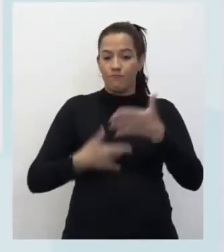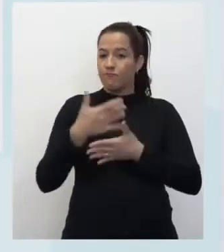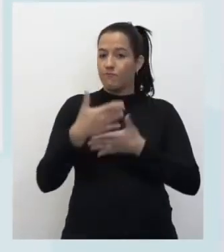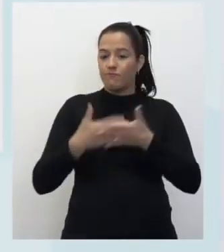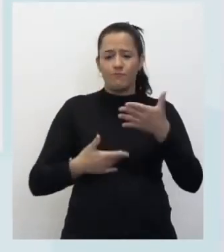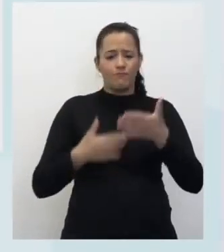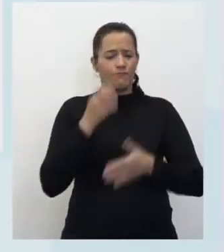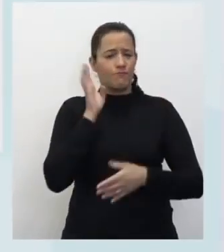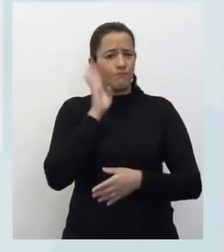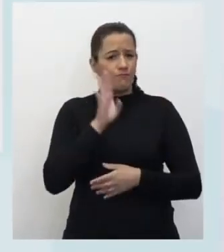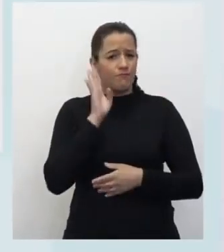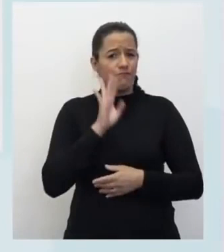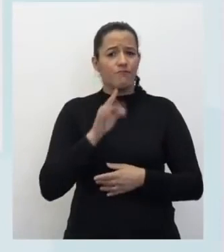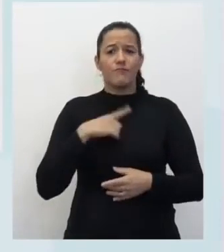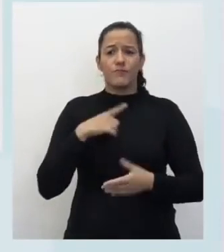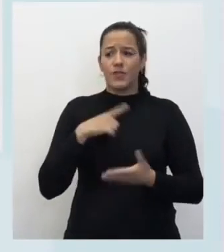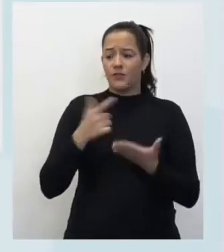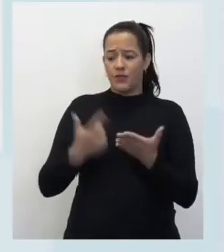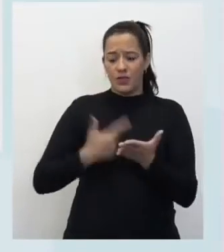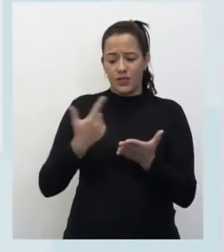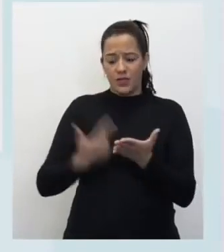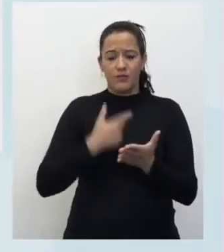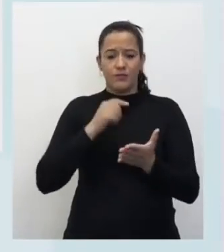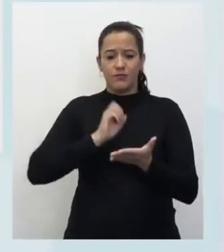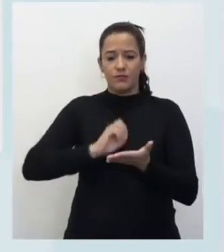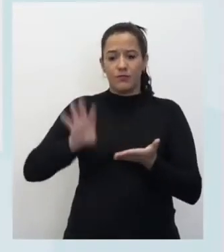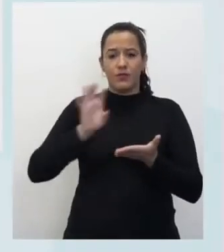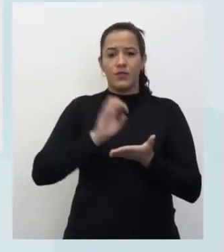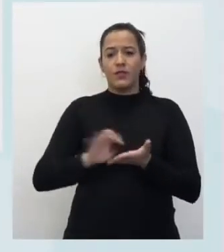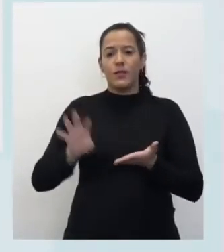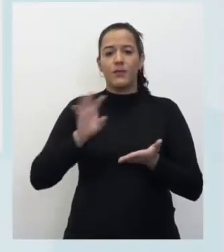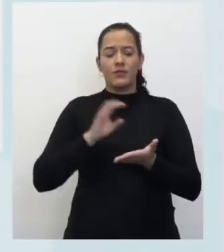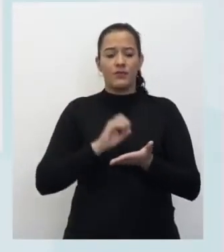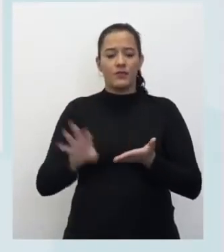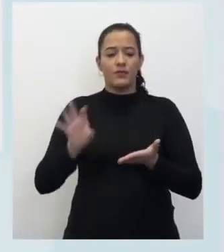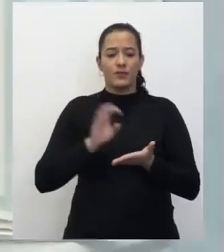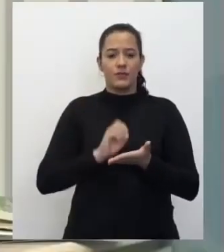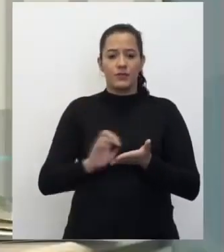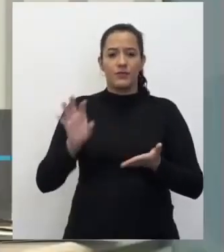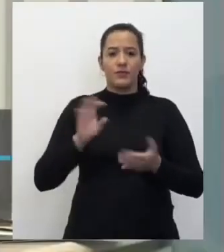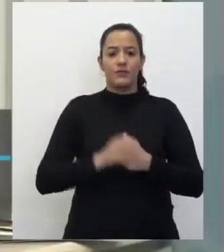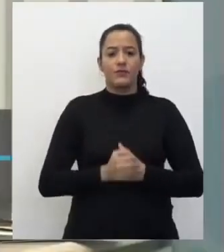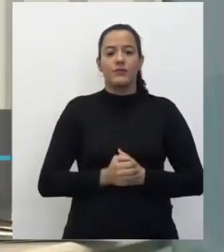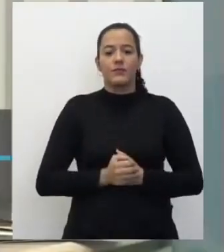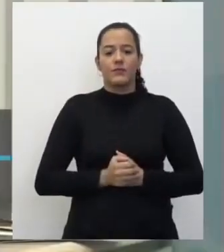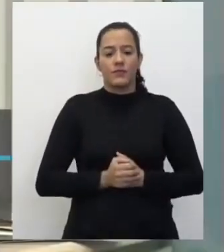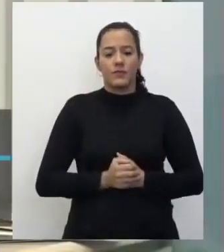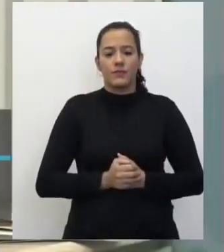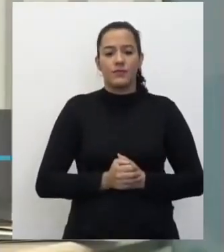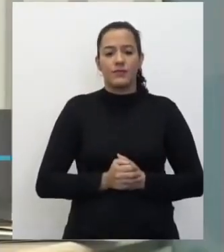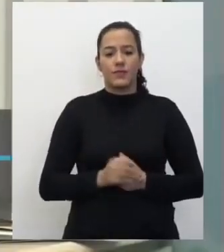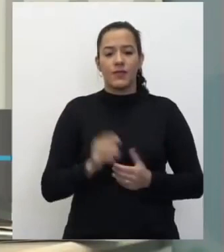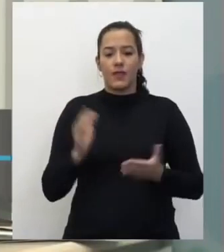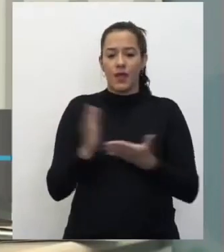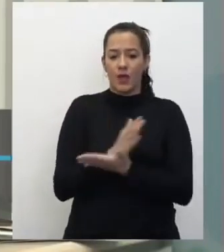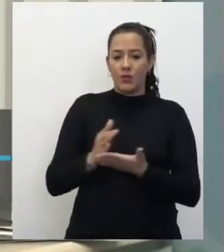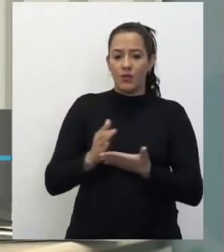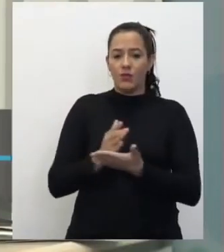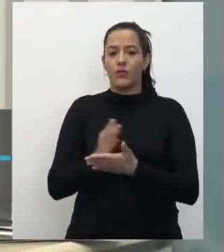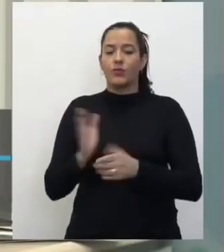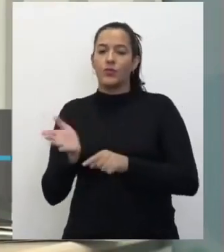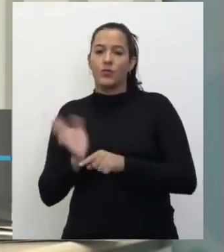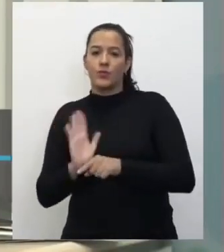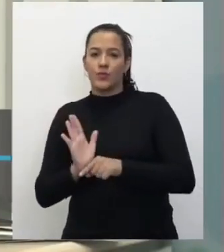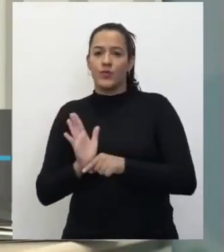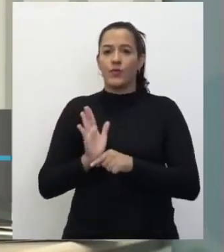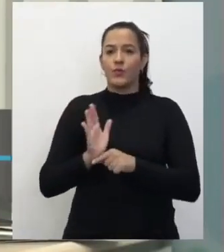tantas recomendações de livros. Que a gente falou, Dani, de livros que viraram filmes e de filmes que viraram livros. Você lembra a sua aula? Eu